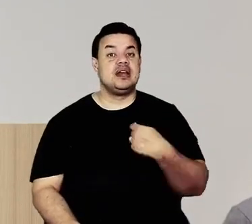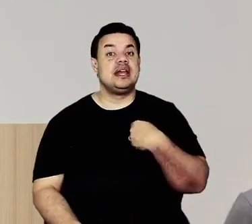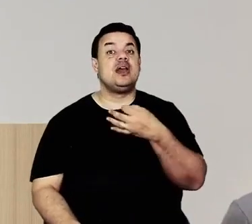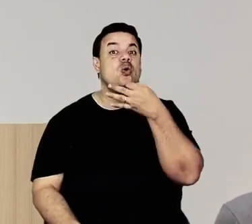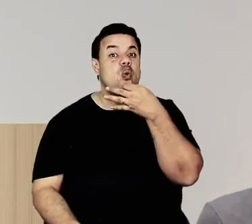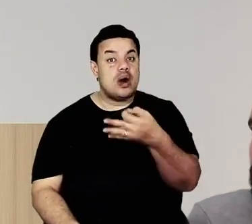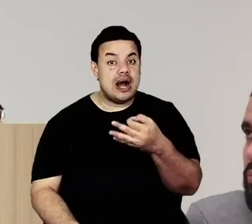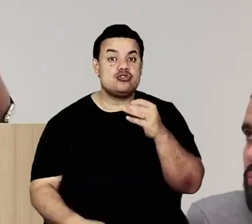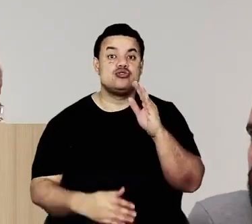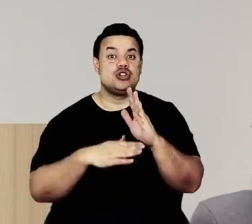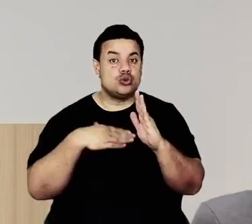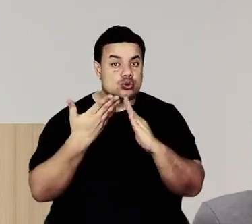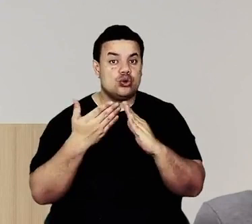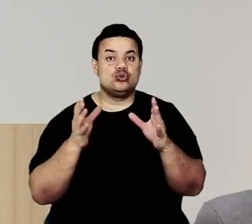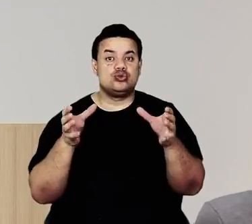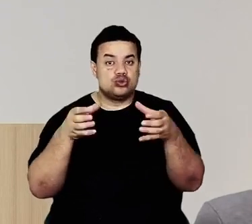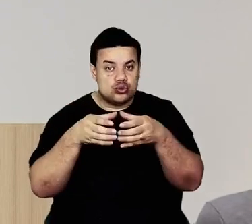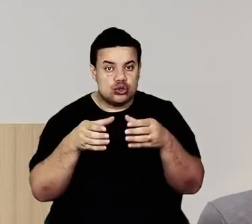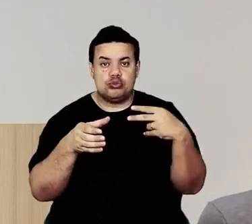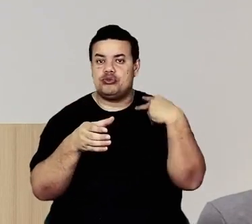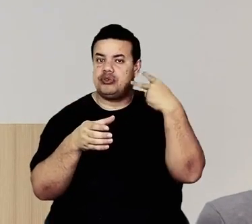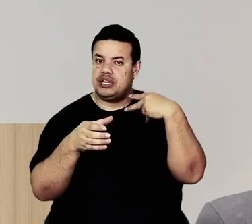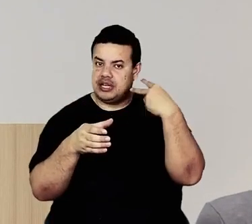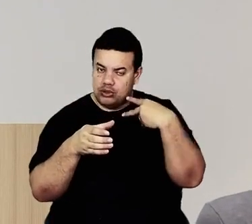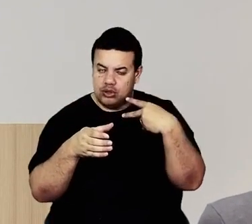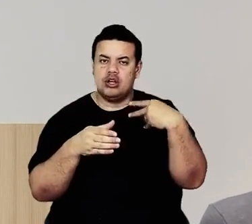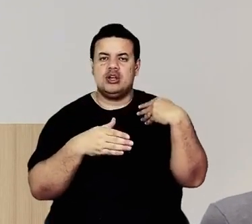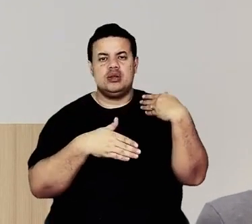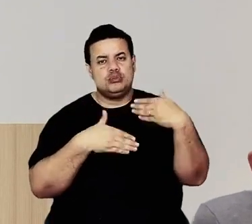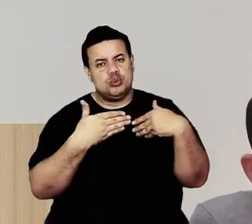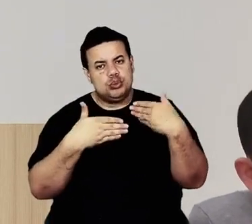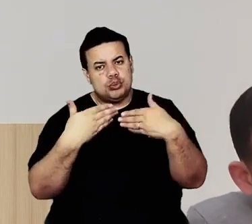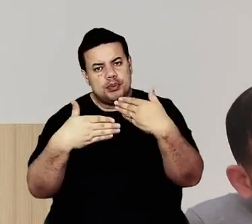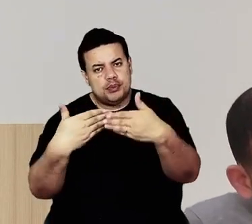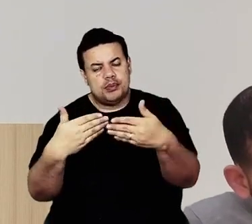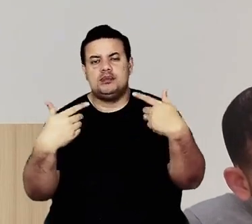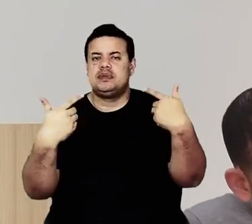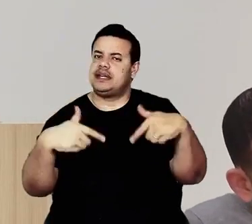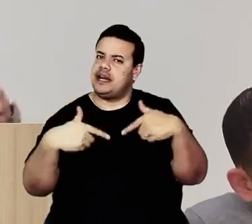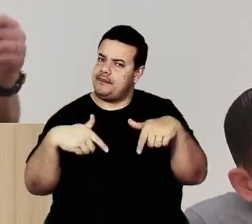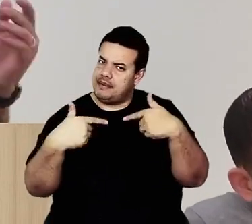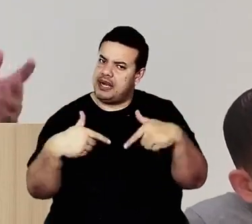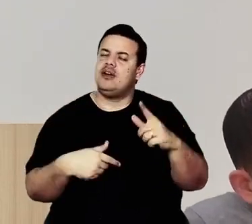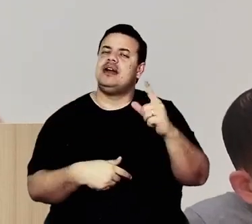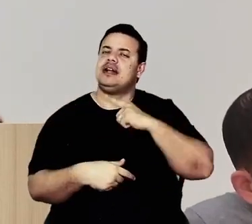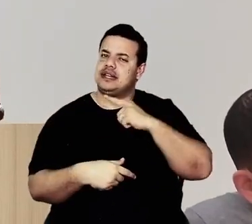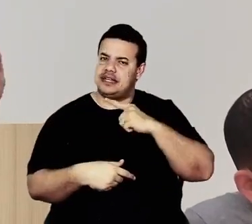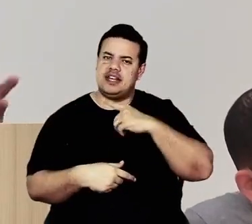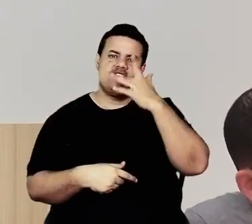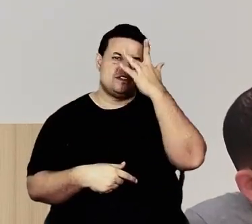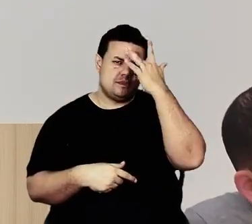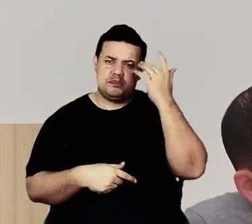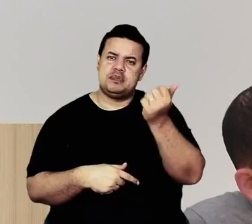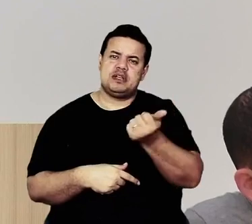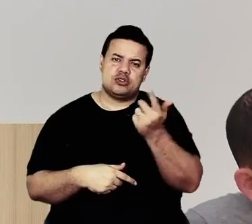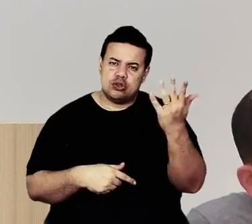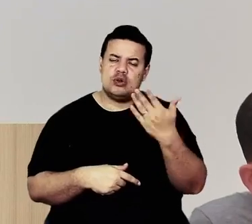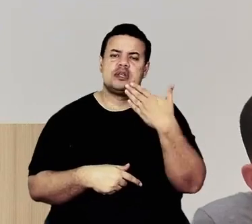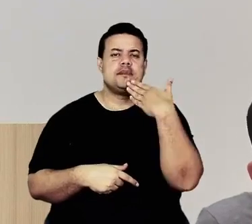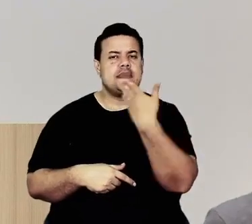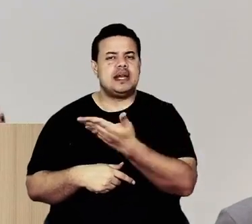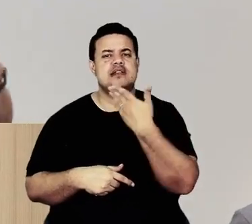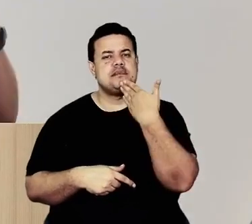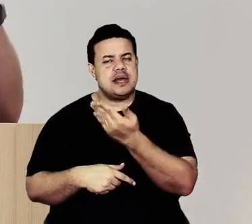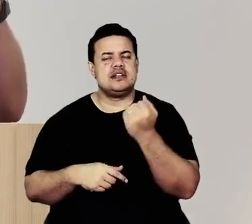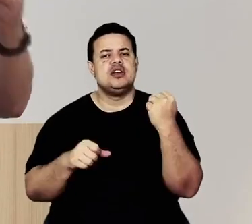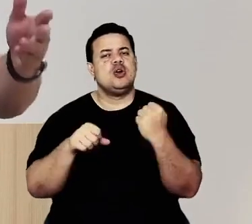vereadores aqui durante a sua caminhada aqui receberam solicitações de construção de abrigo